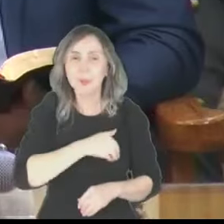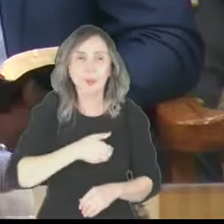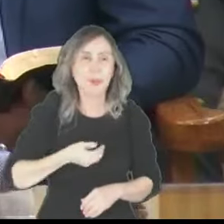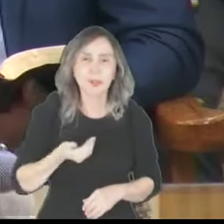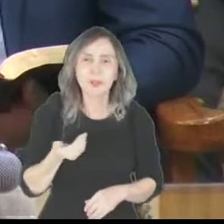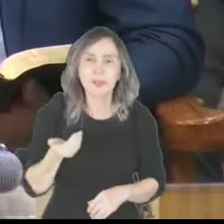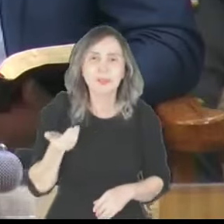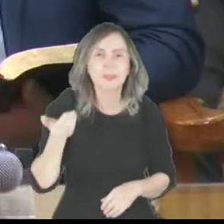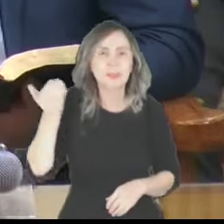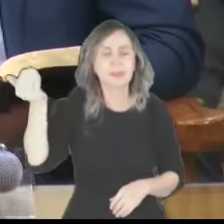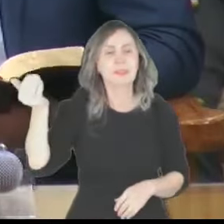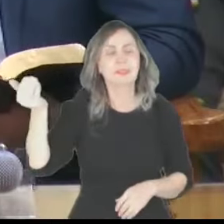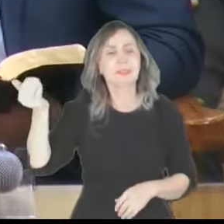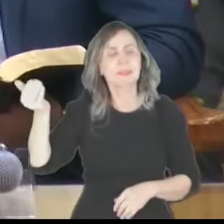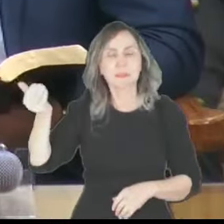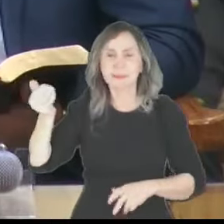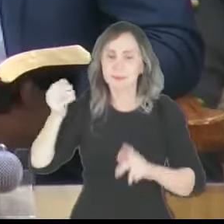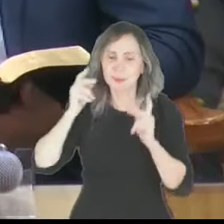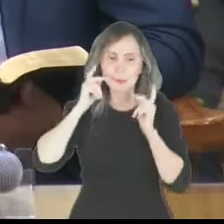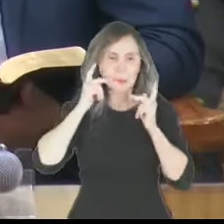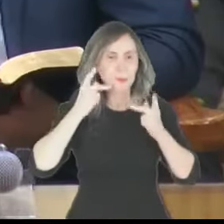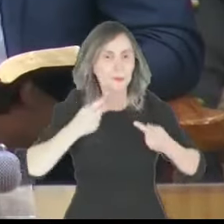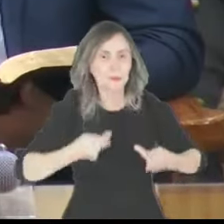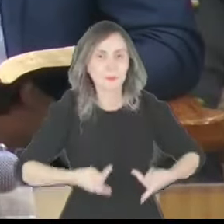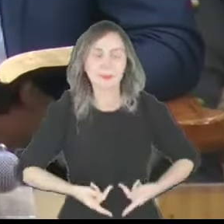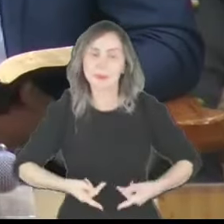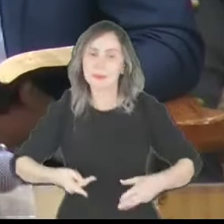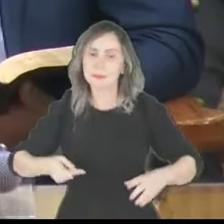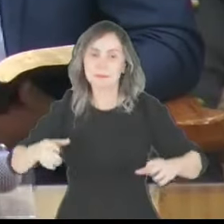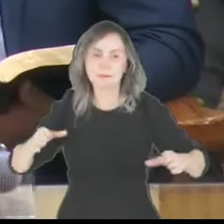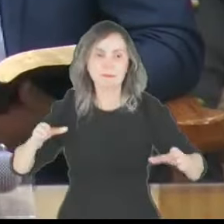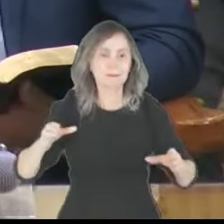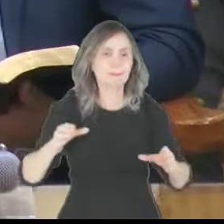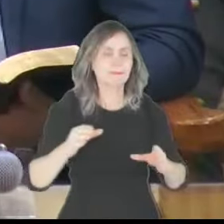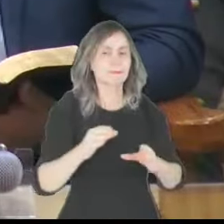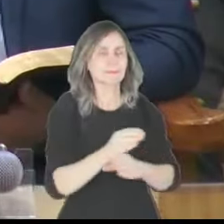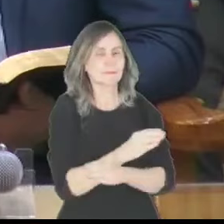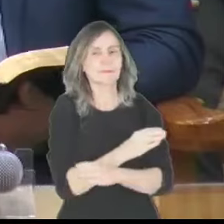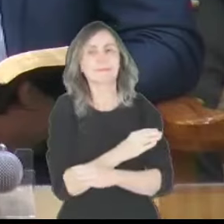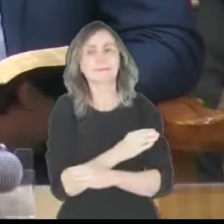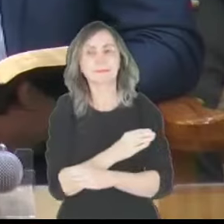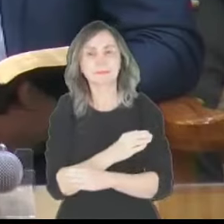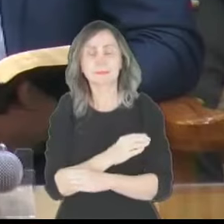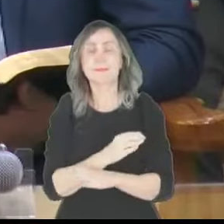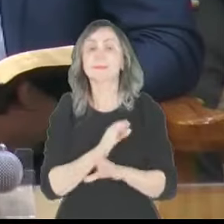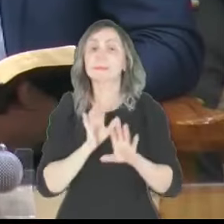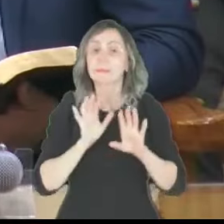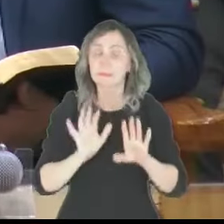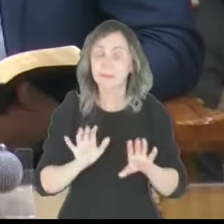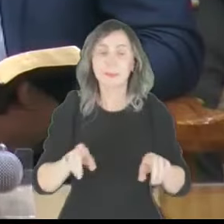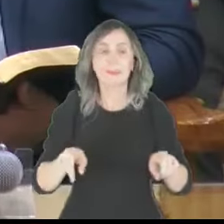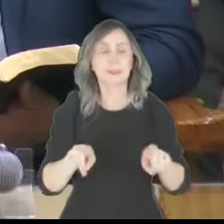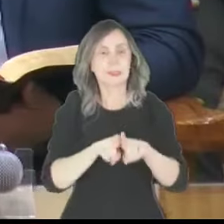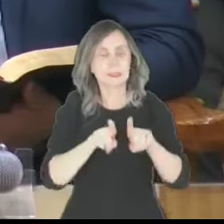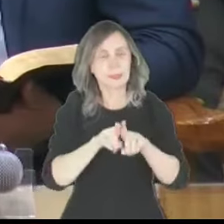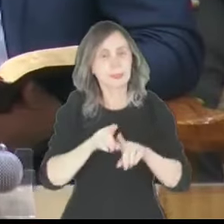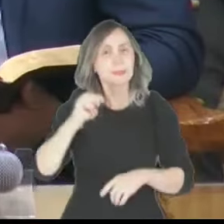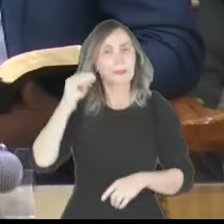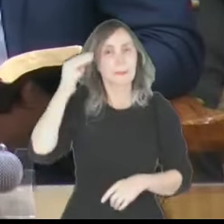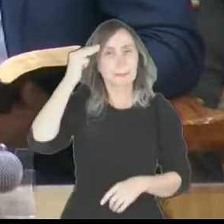Da natureza Humana É a consagração Do corpo Humano Mas é também A consagração Da mente